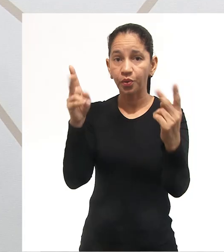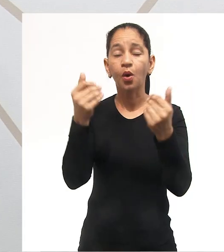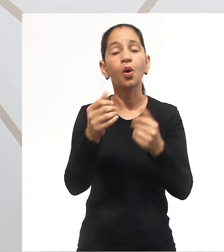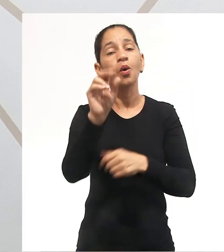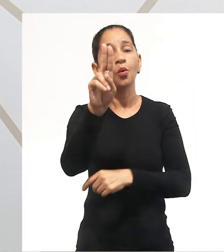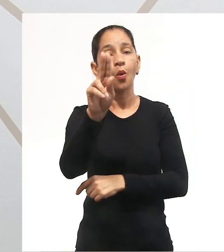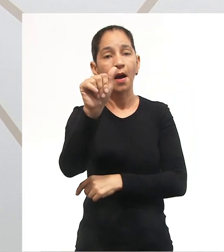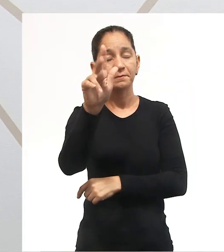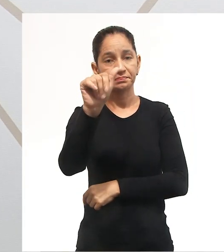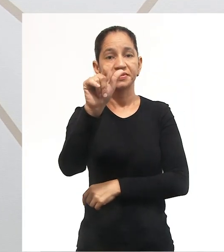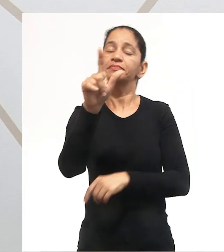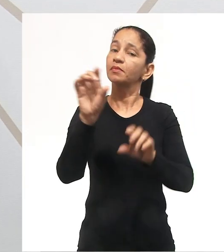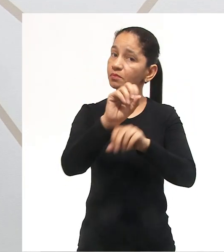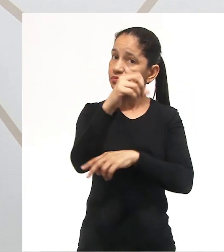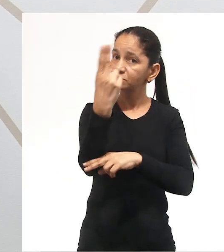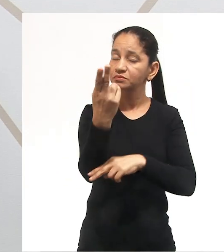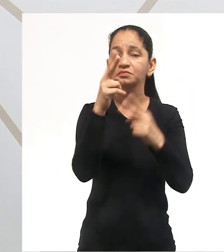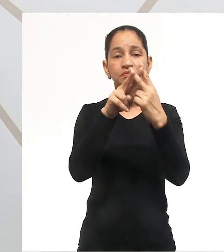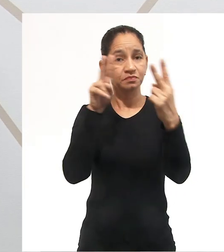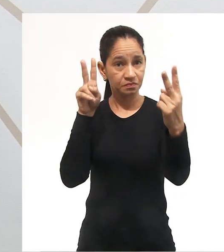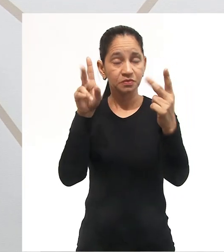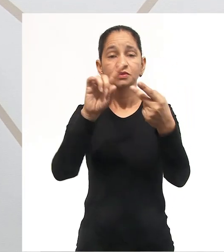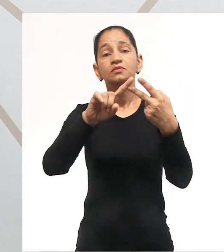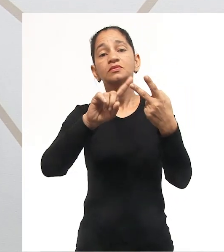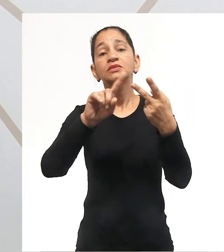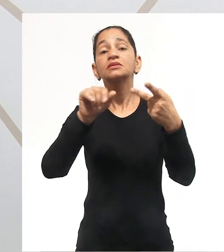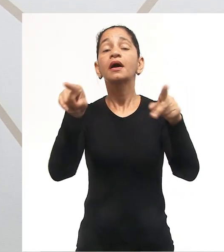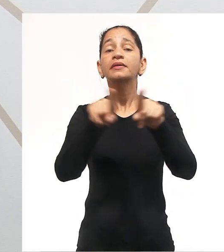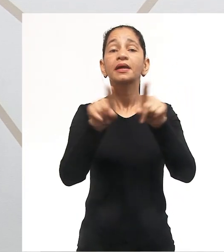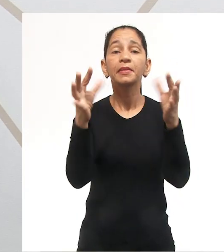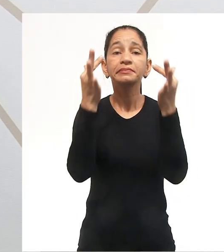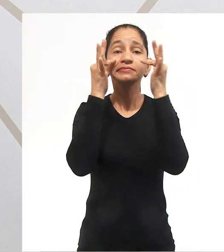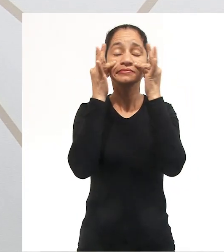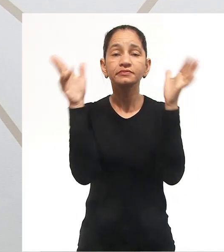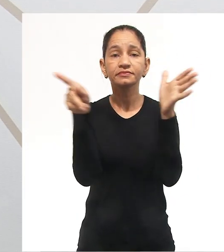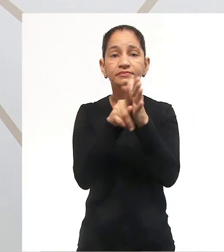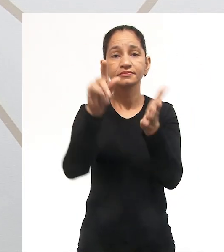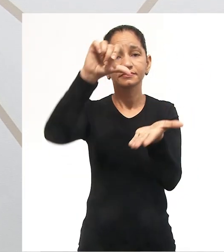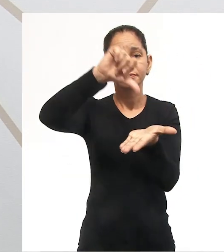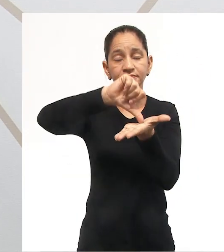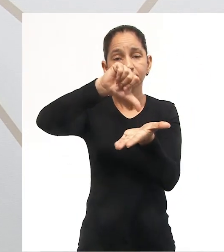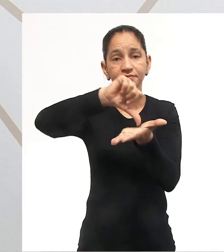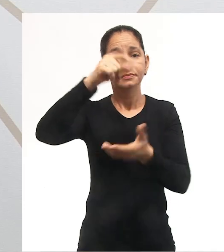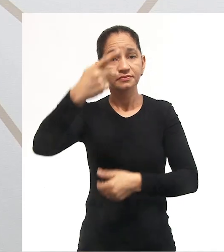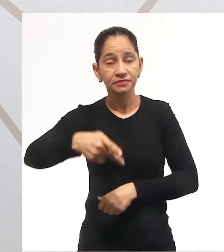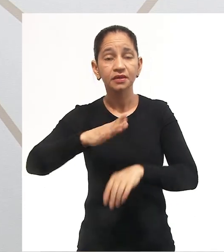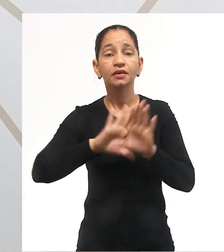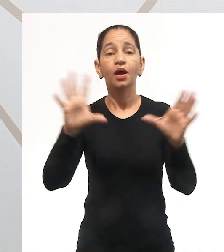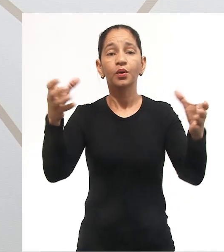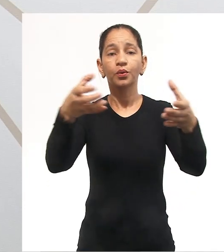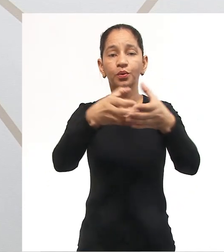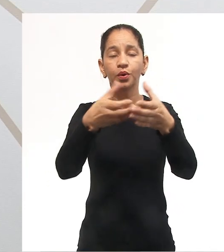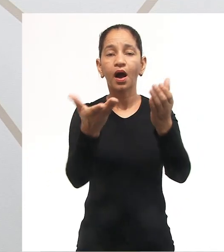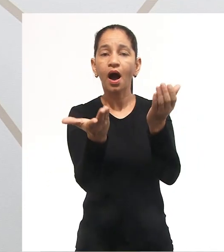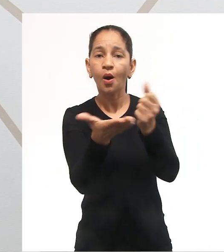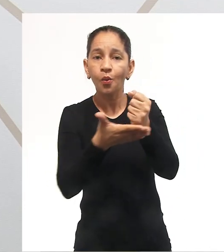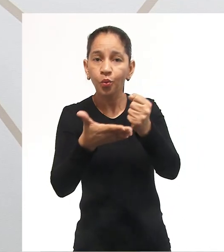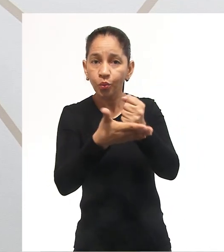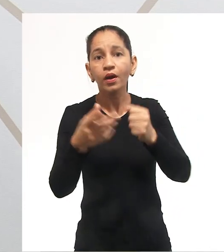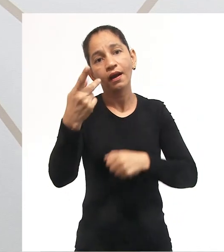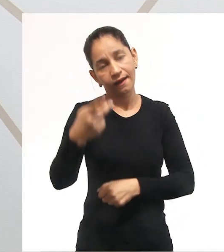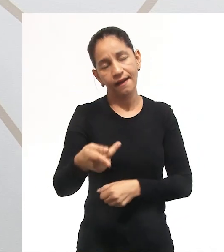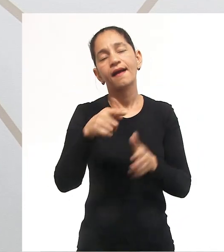via Universidade Aberta do Brasil, quanto a oferta própria, ele dá base para o nosso congresso.